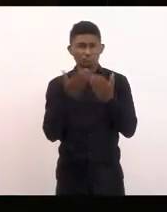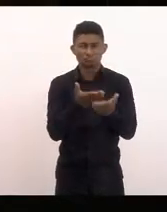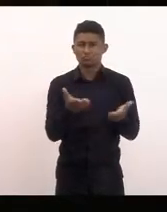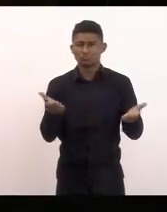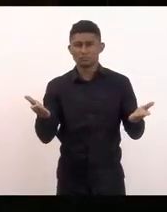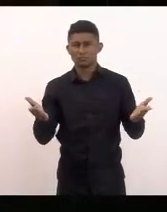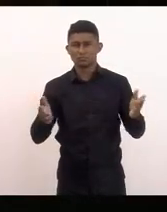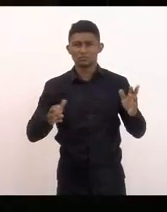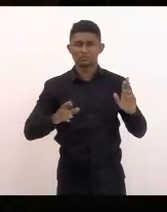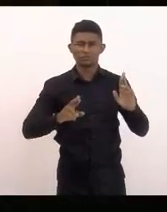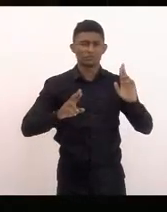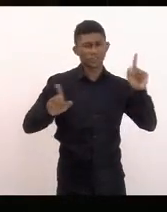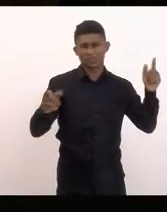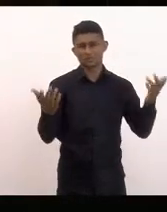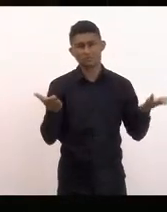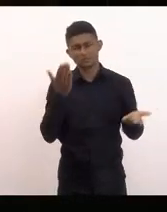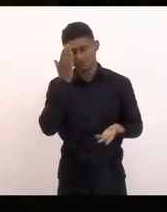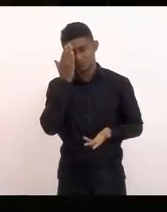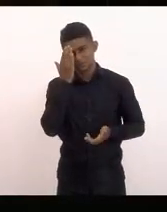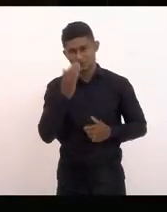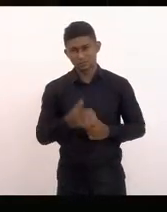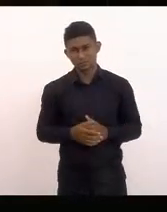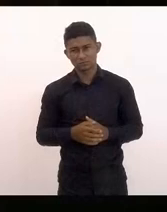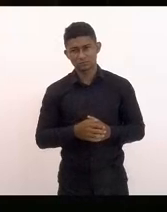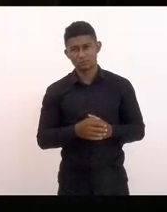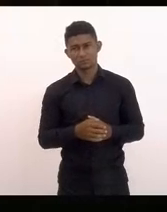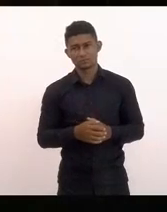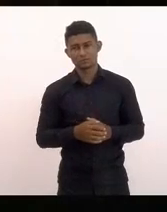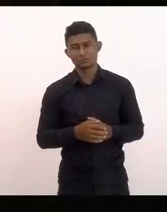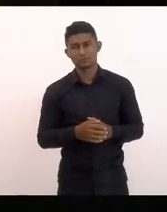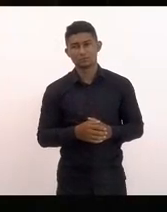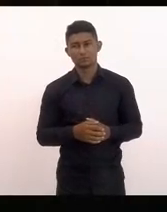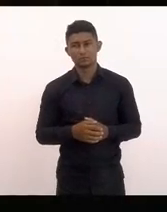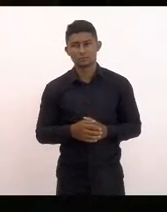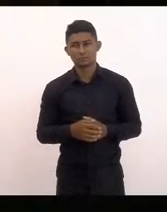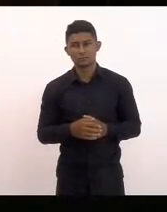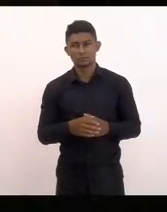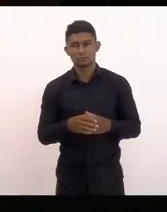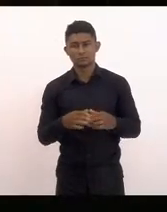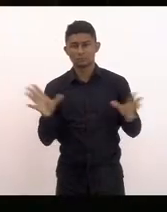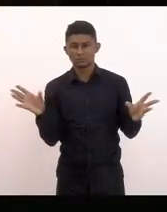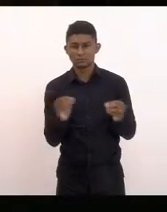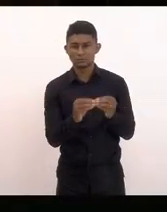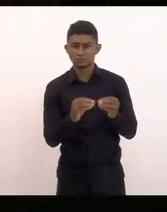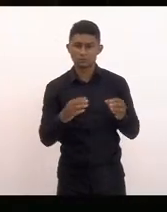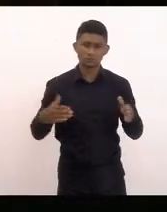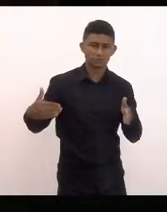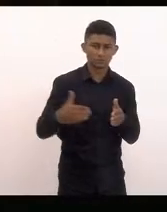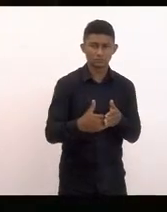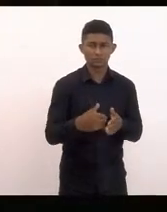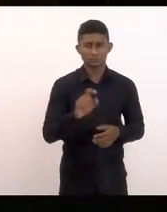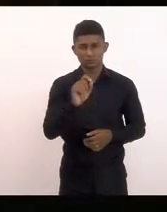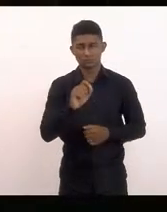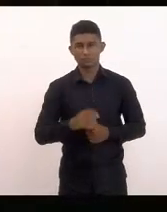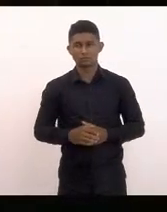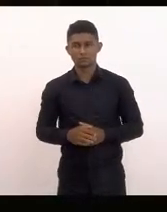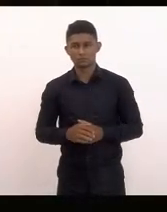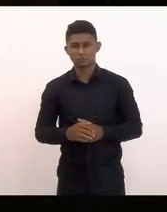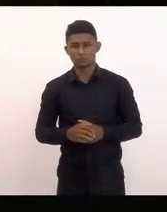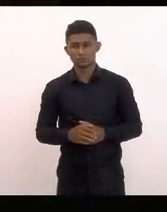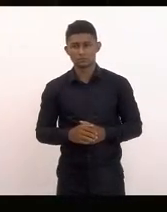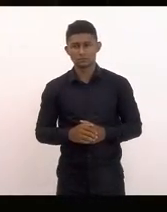coisas diferentes, presidente. Bom, para terminar a minha fala, o 150,